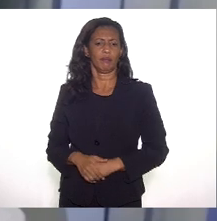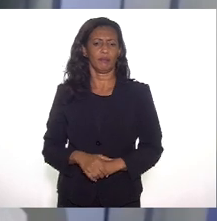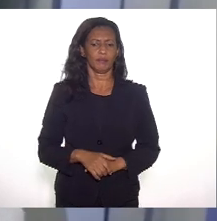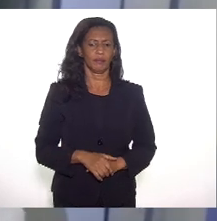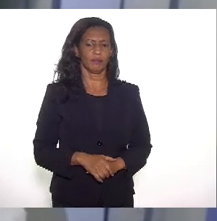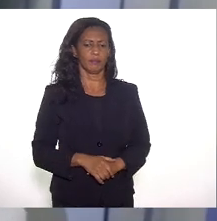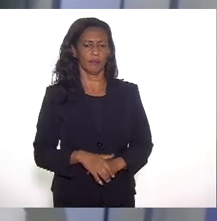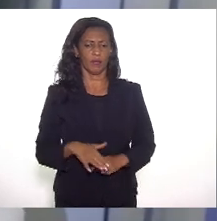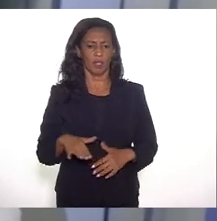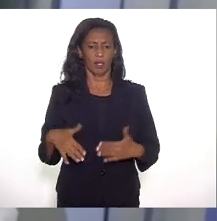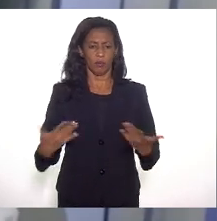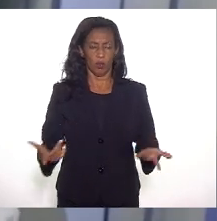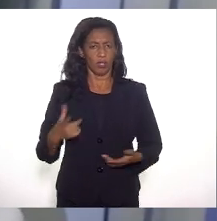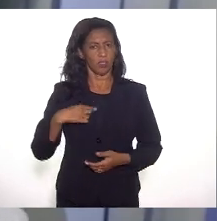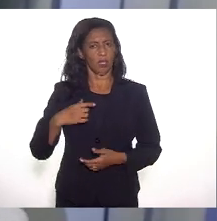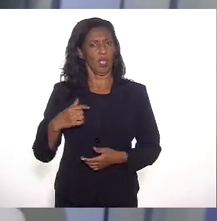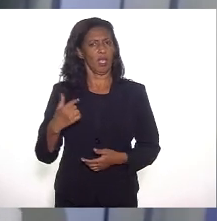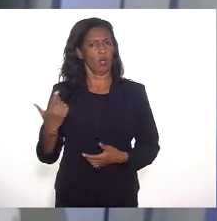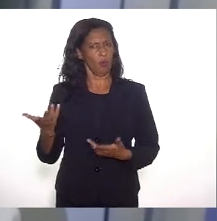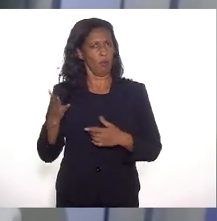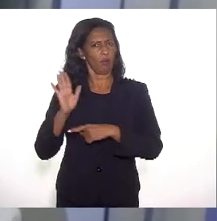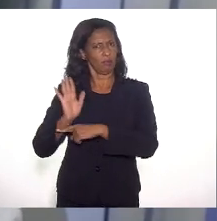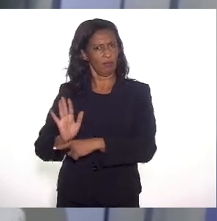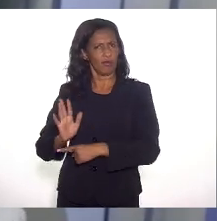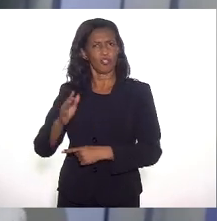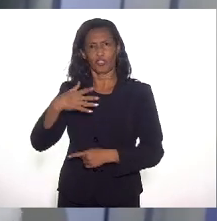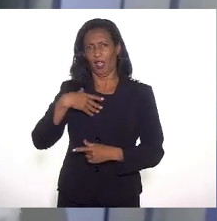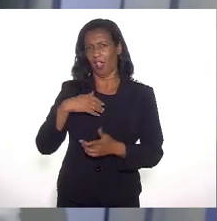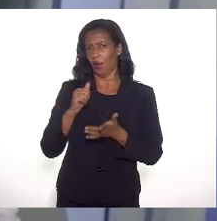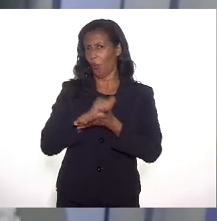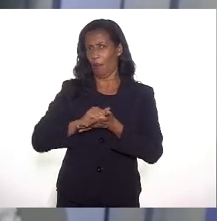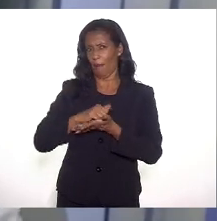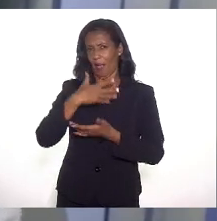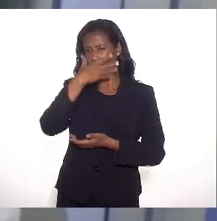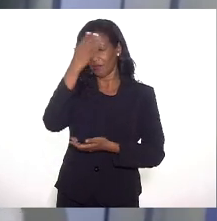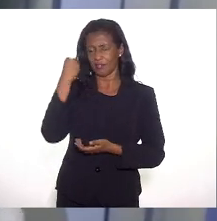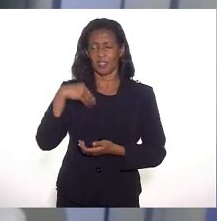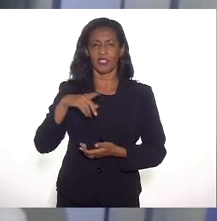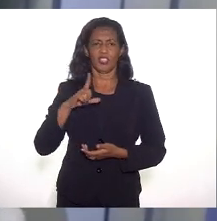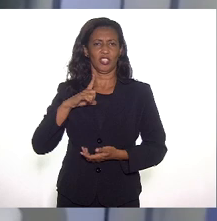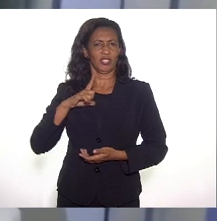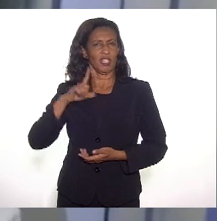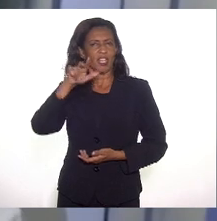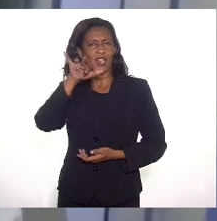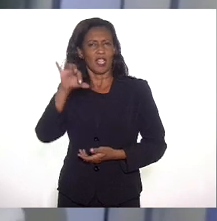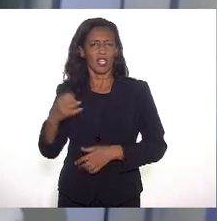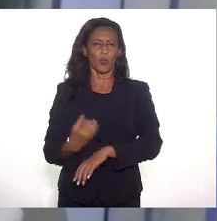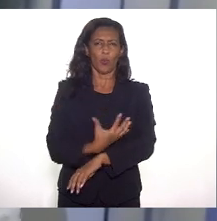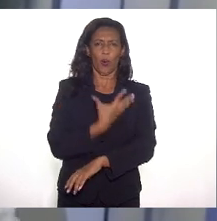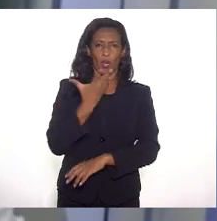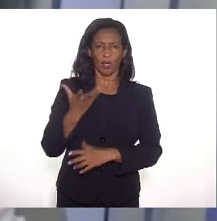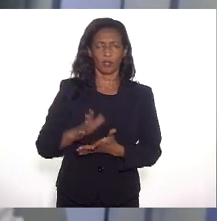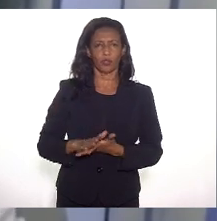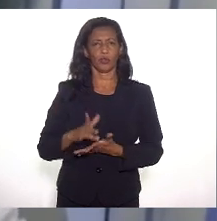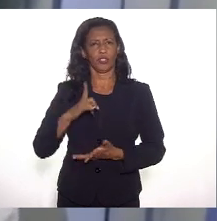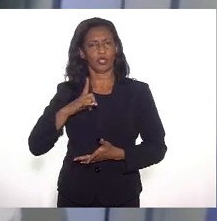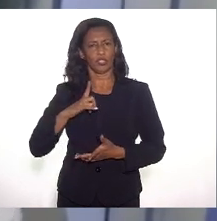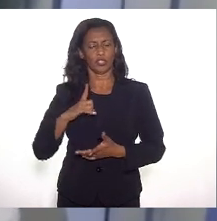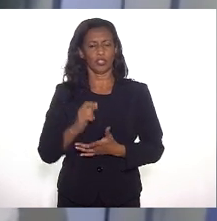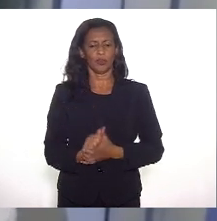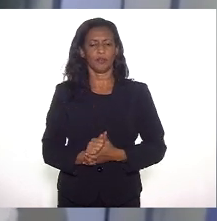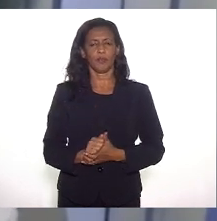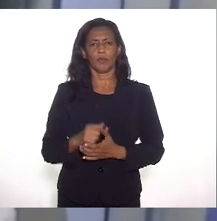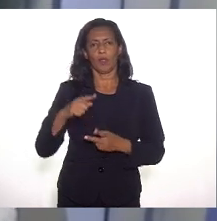gente tenha uma contribuição memorável e inapagável, né? No plano lírico, no plano poético, por parte de Aldir Blanc e